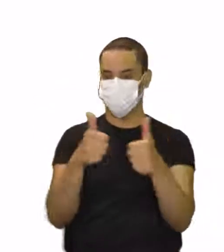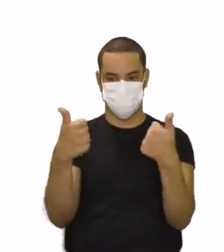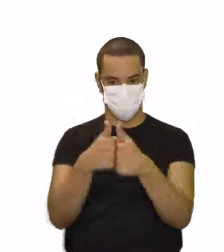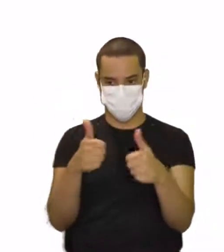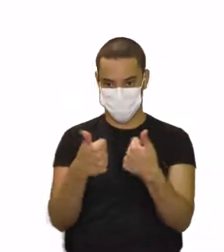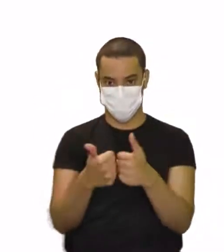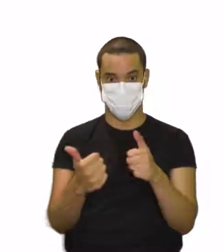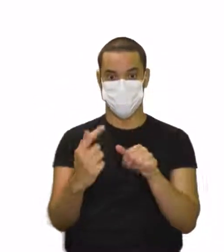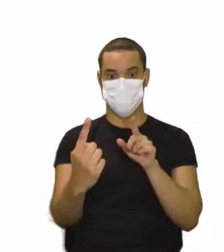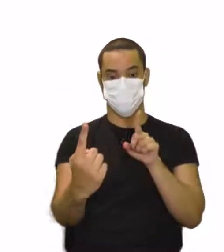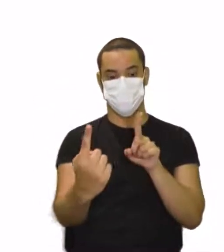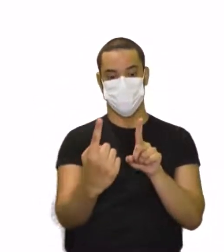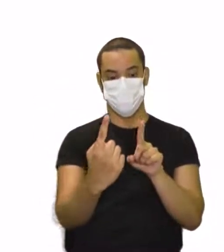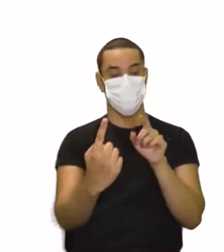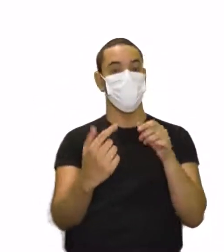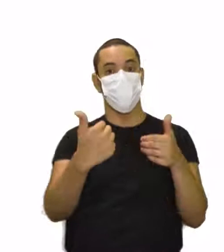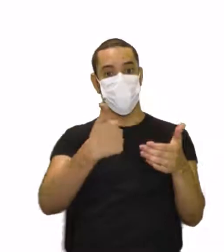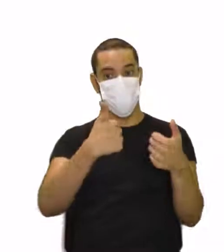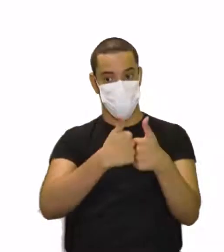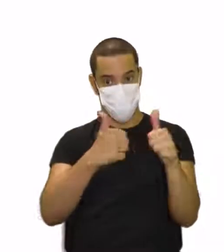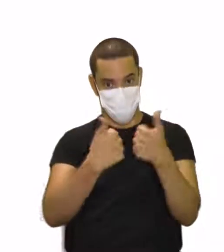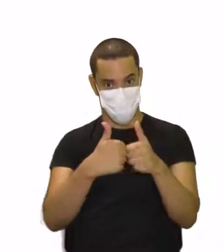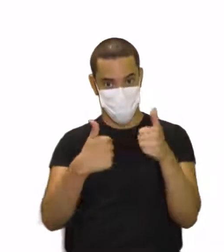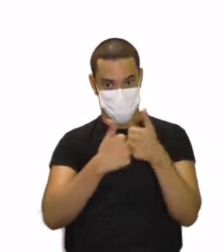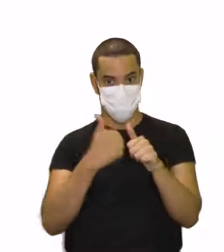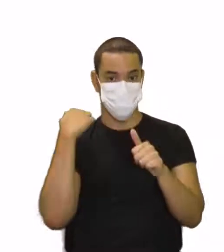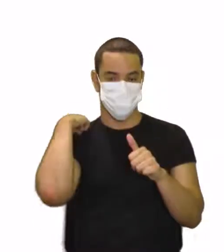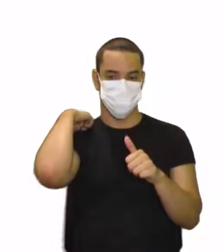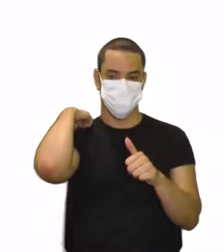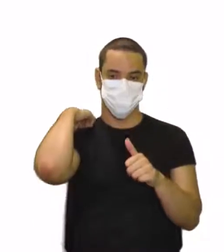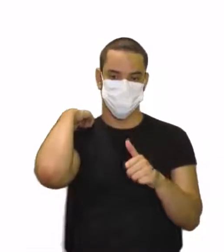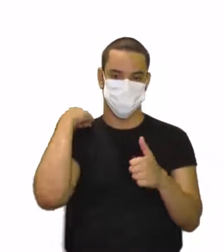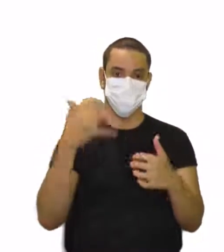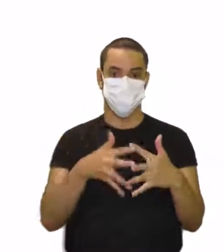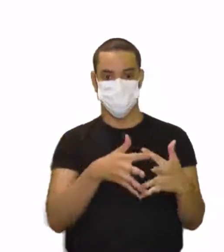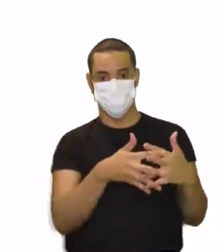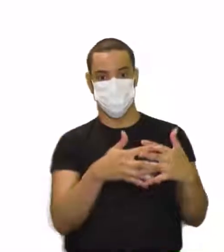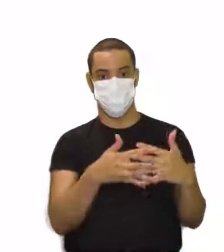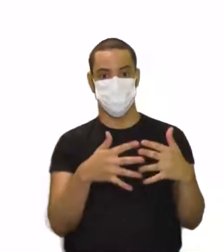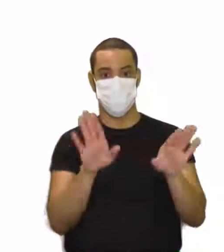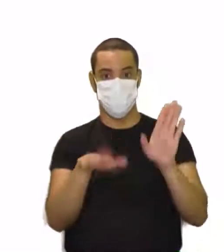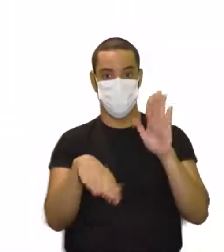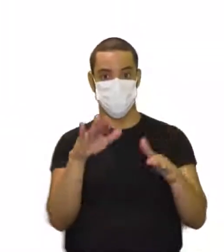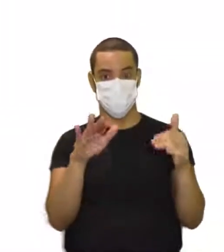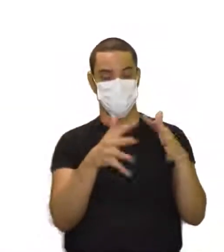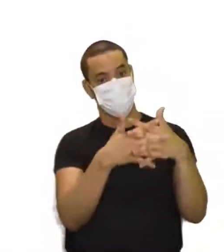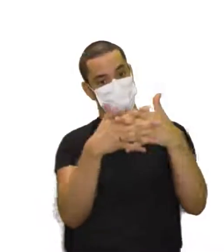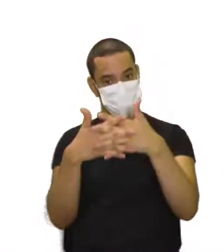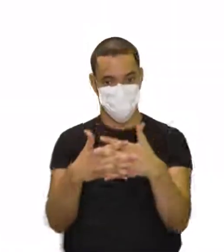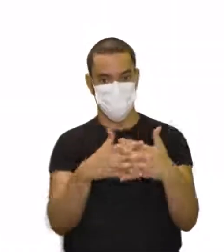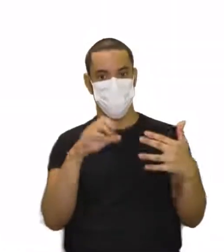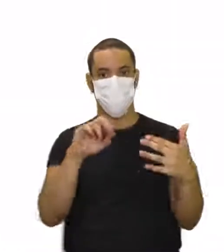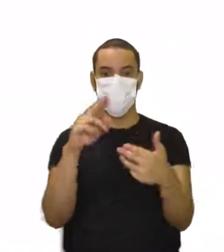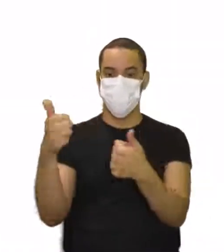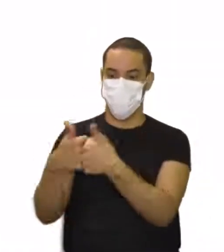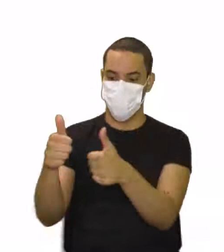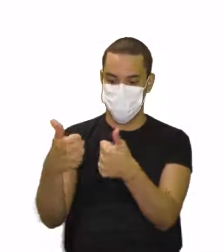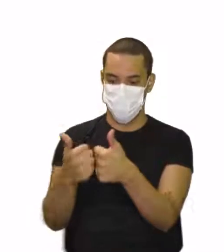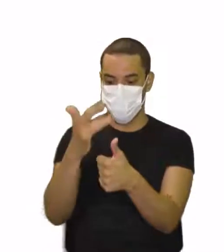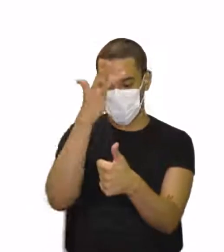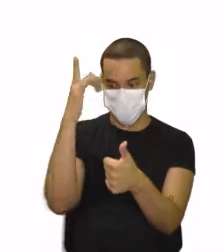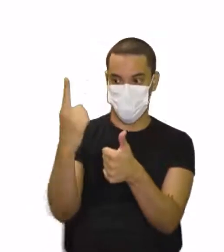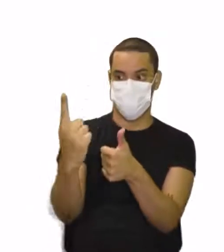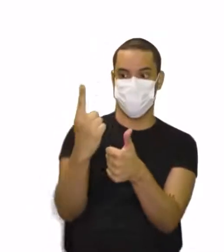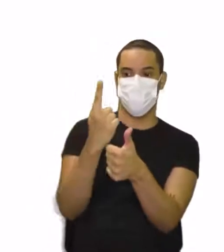em sentidos opostos, certo? Então, são as equações de adição de velocidade de